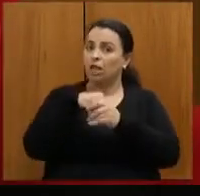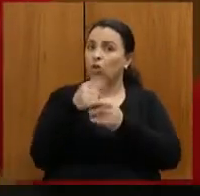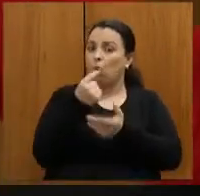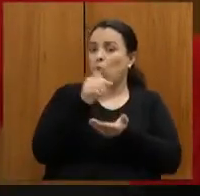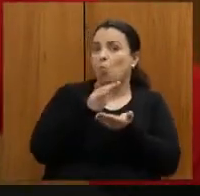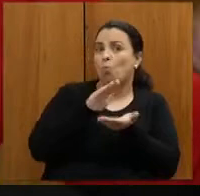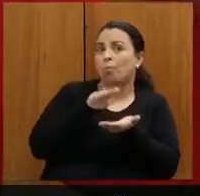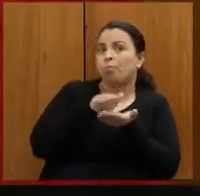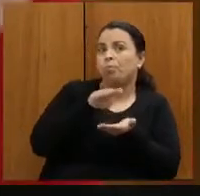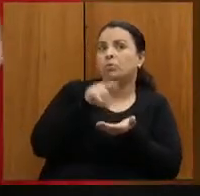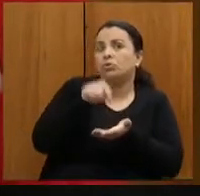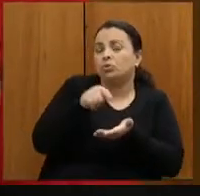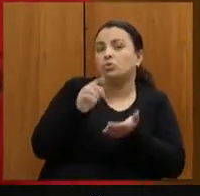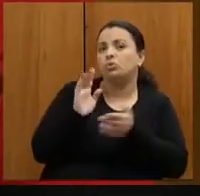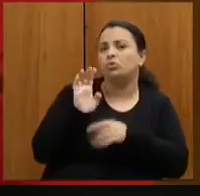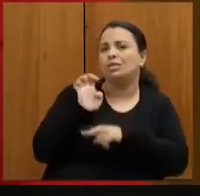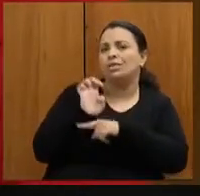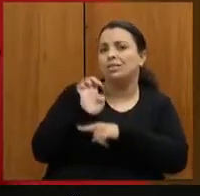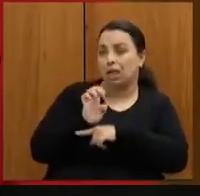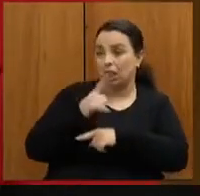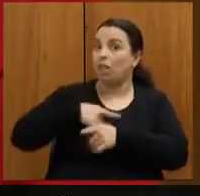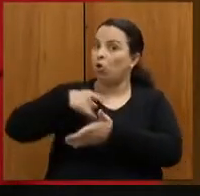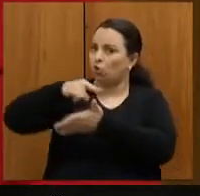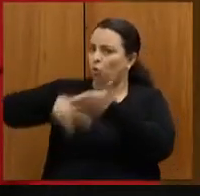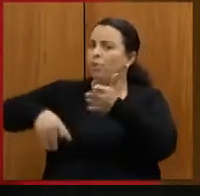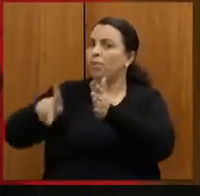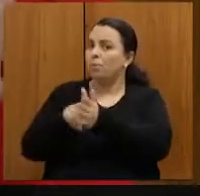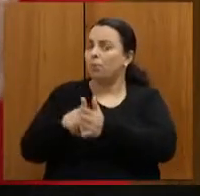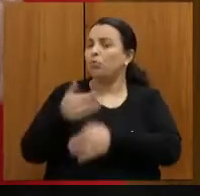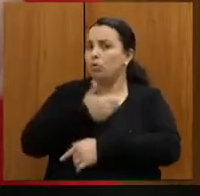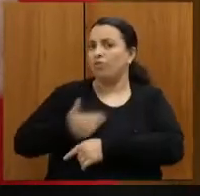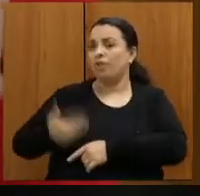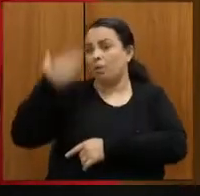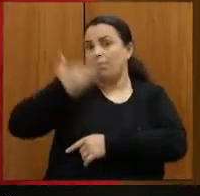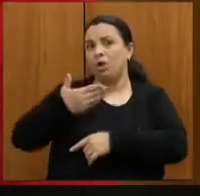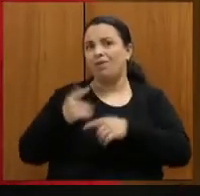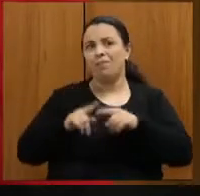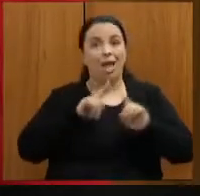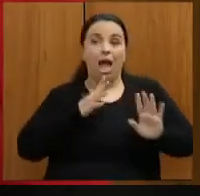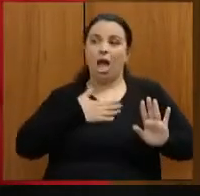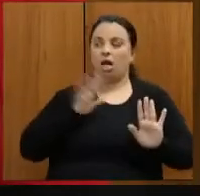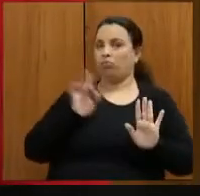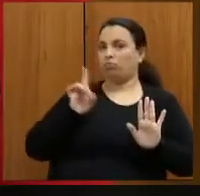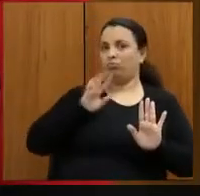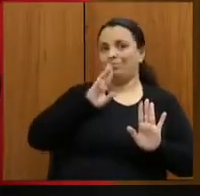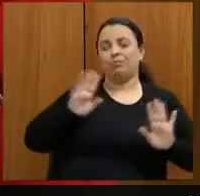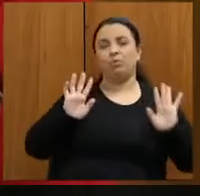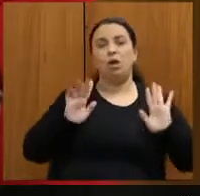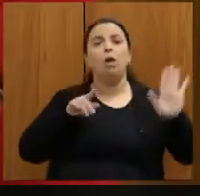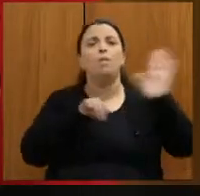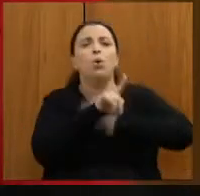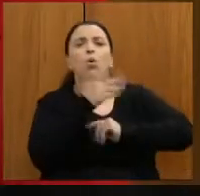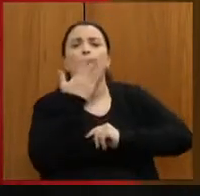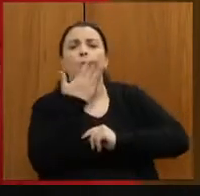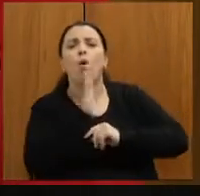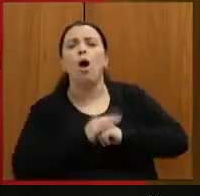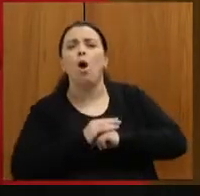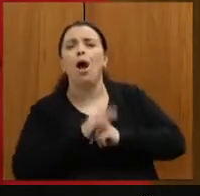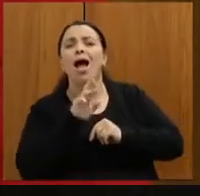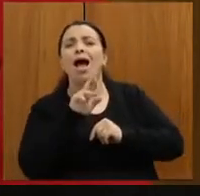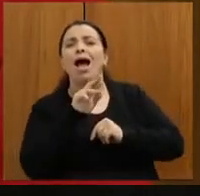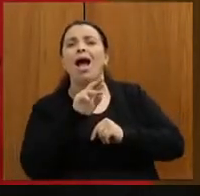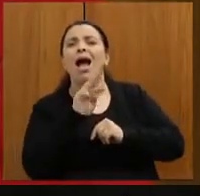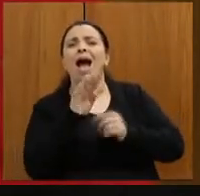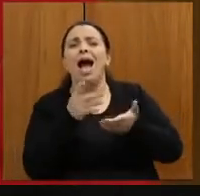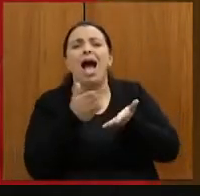com documento do governo comprovando isso não é com ele quando a gente questiona Qual é o rateio do fundeb quando